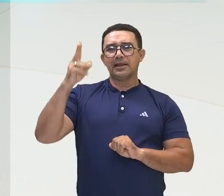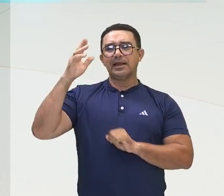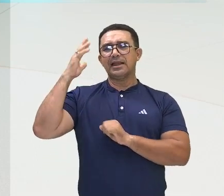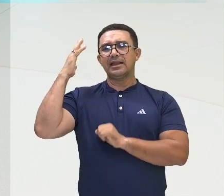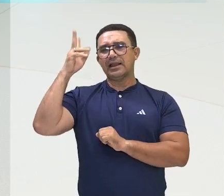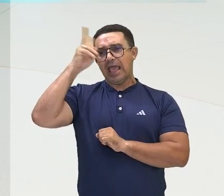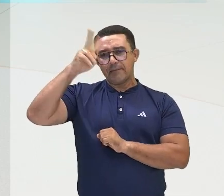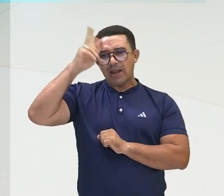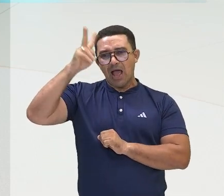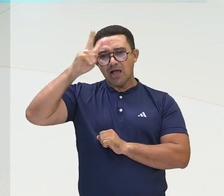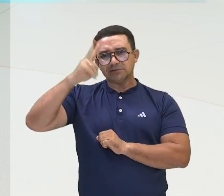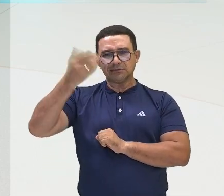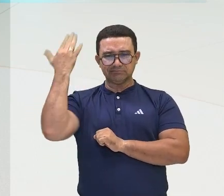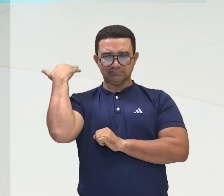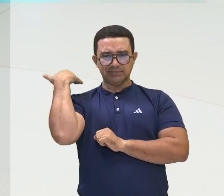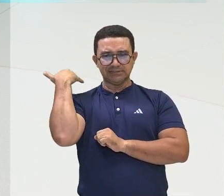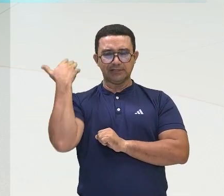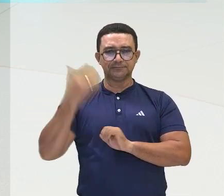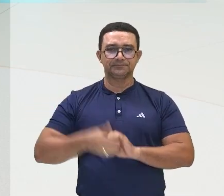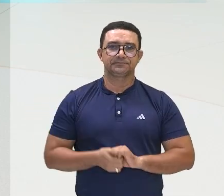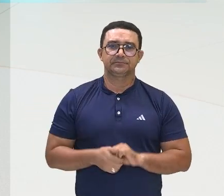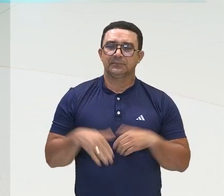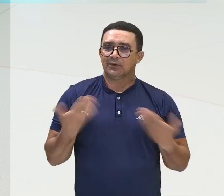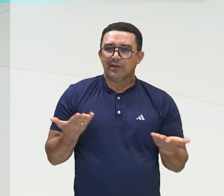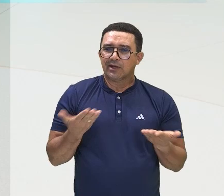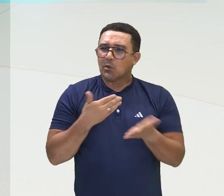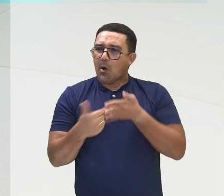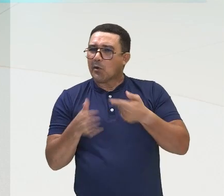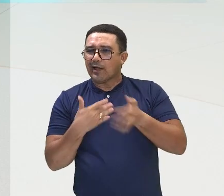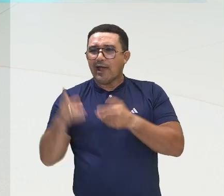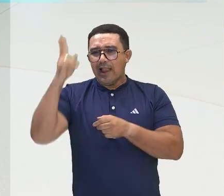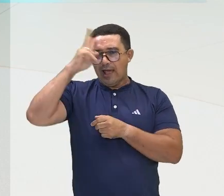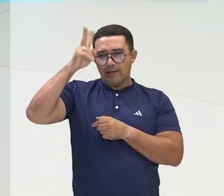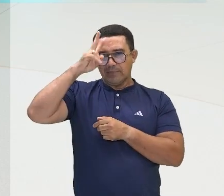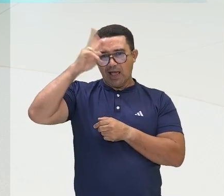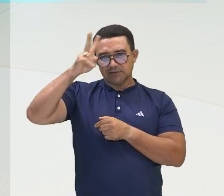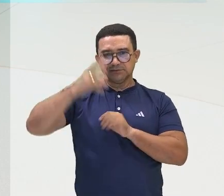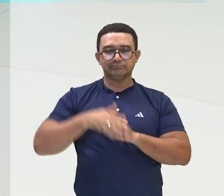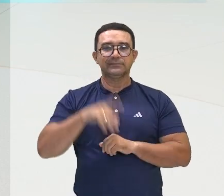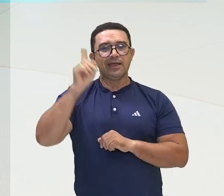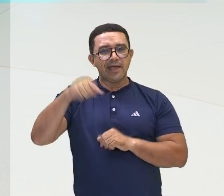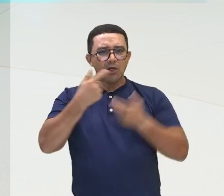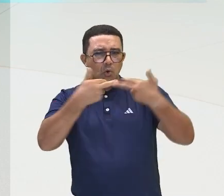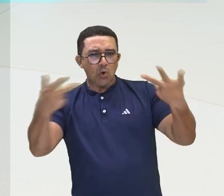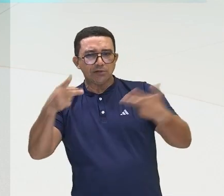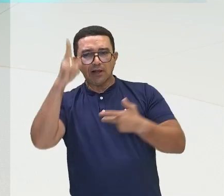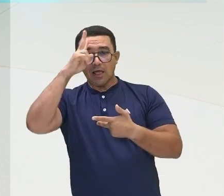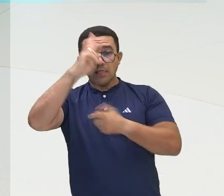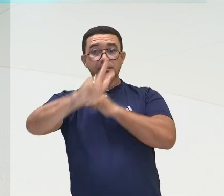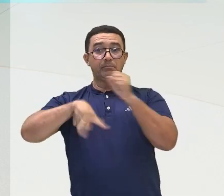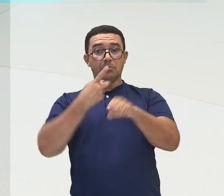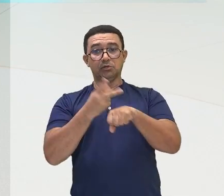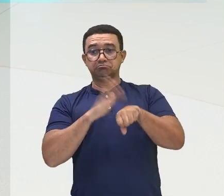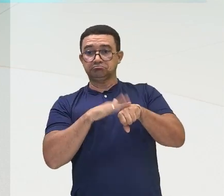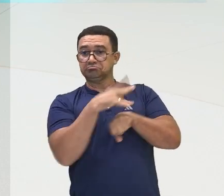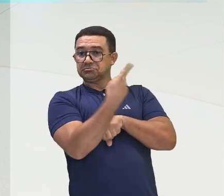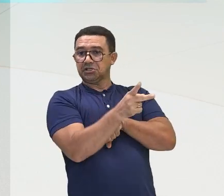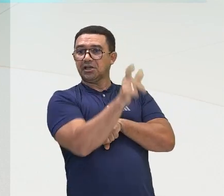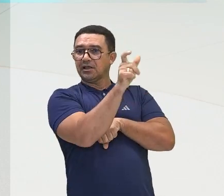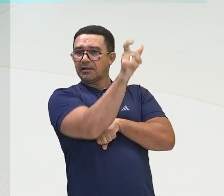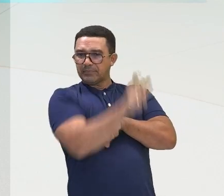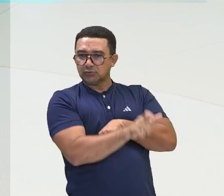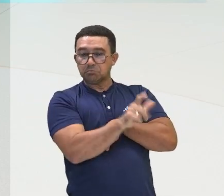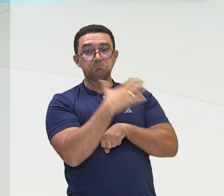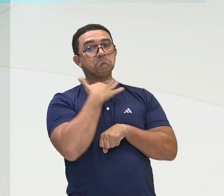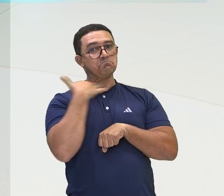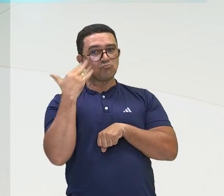tem. Mas veja bem, não é qualquer memória, é uma memória que ele vai ter depois da sua morte, ou seja, ele morreu